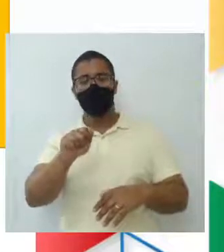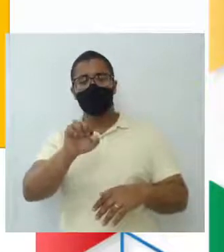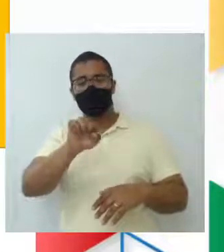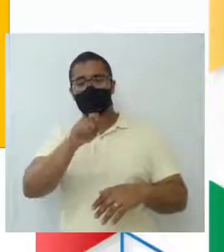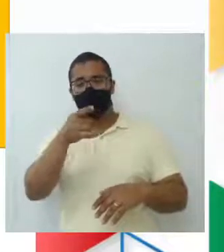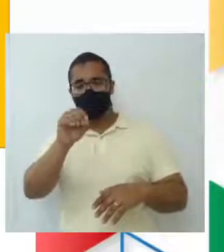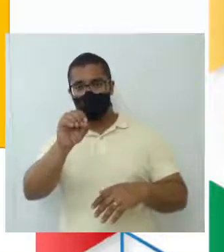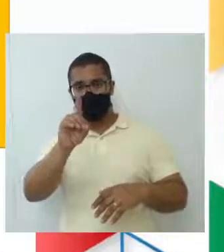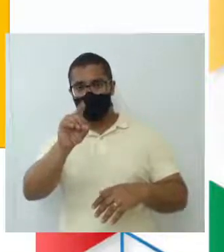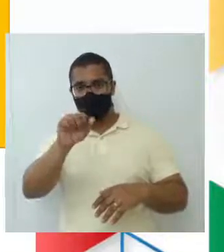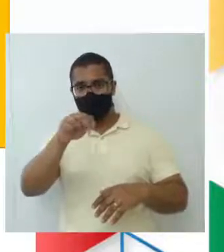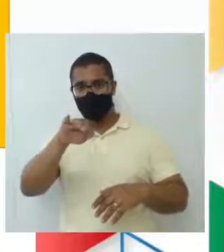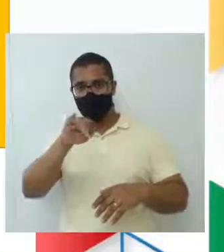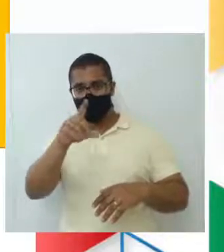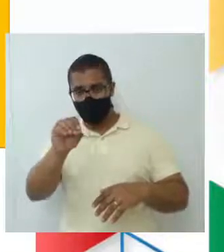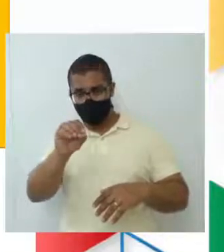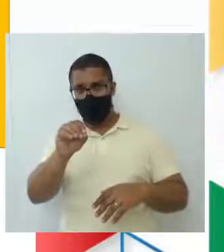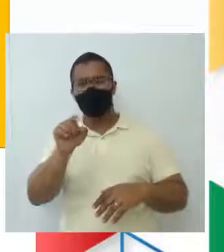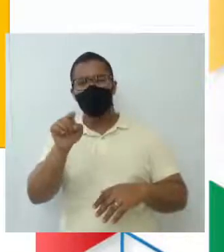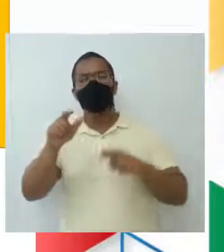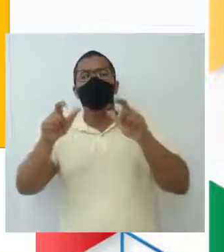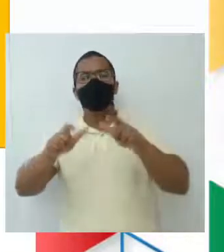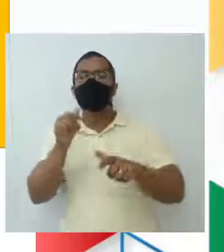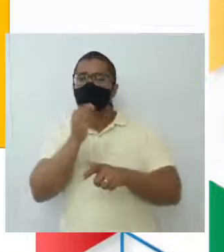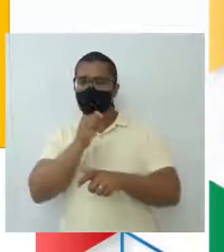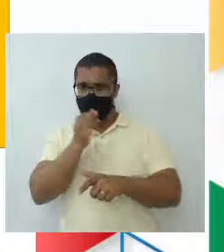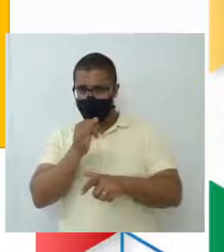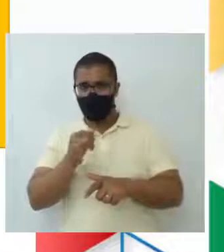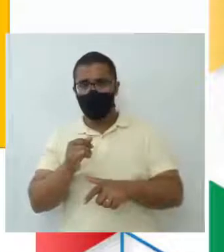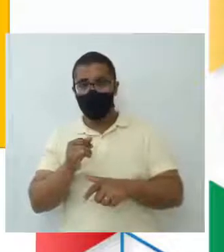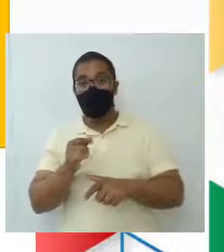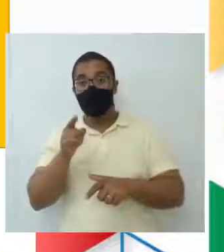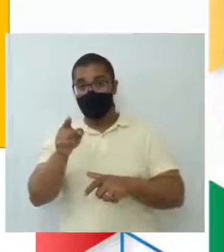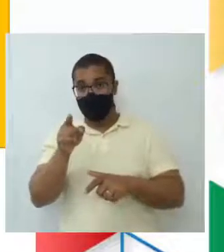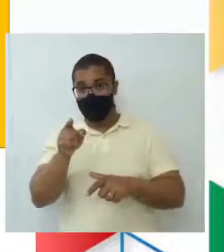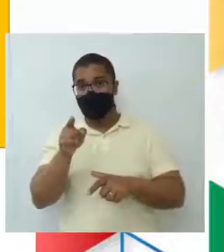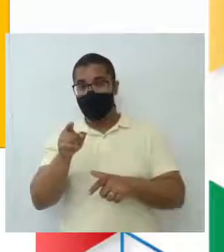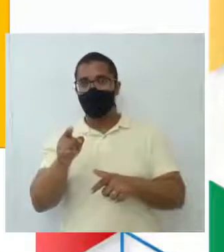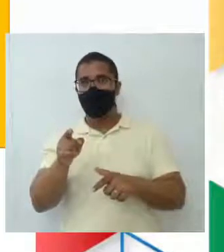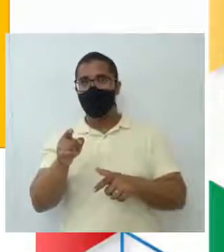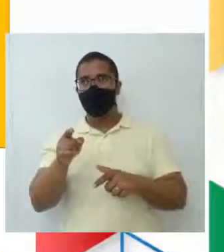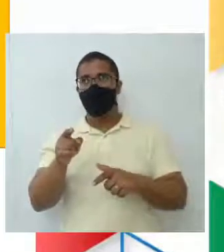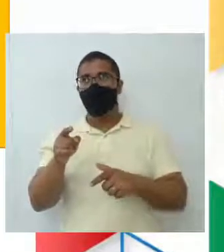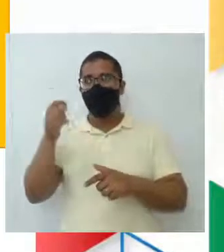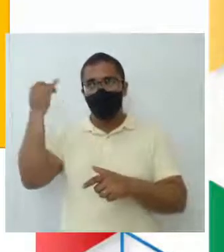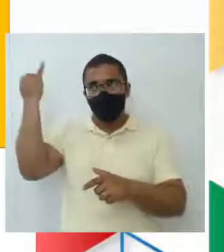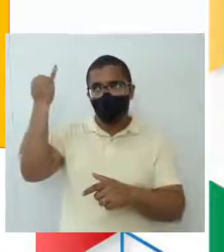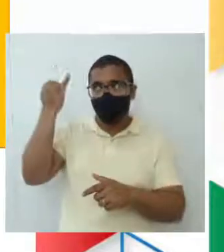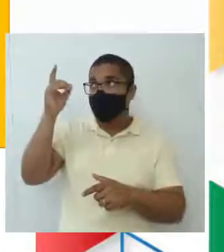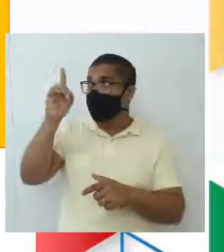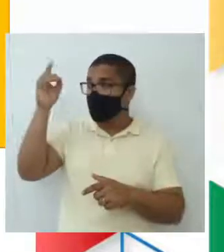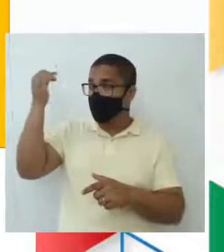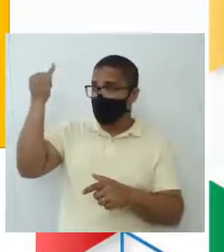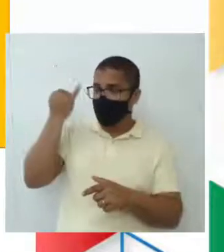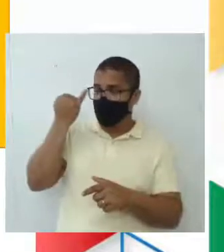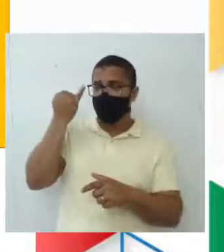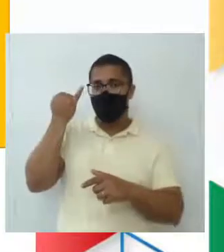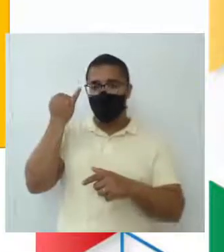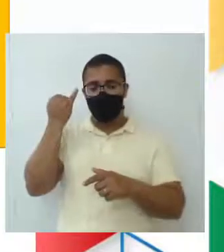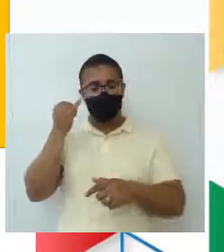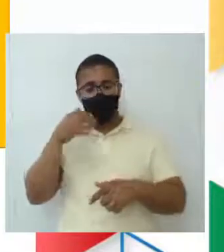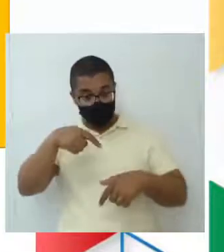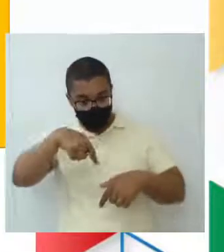Francisco ouviu de Deus as seguintes palavras: Vá, Francisco, e restaure a minha casa.